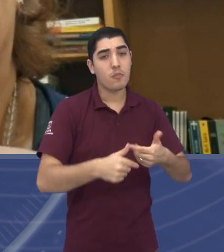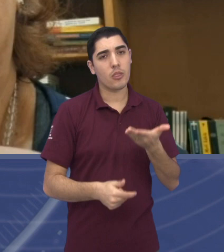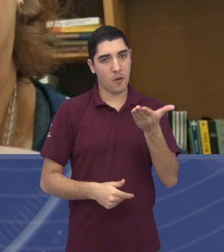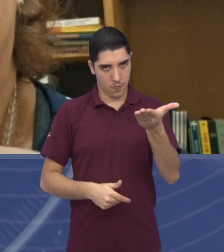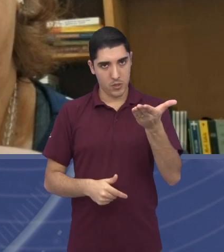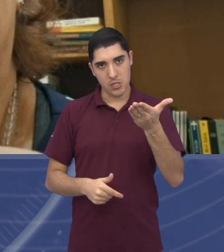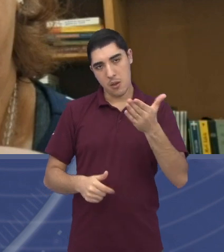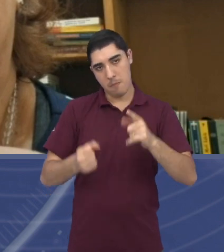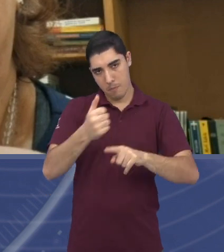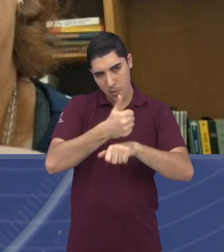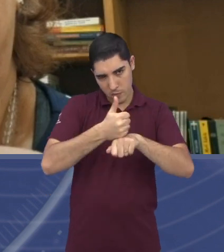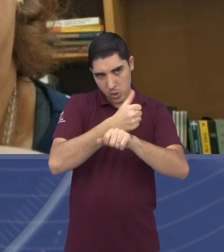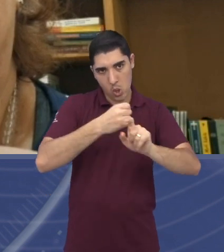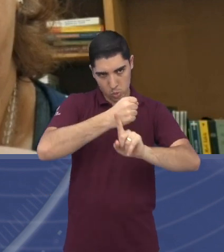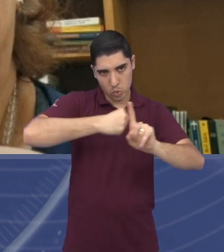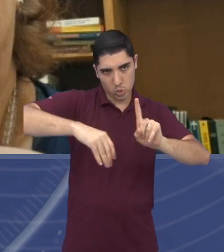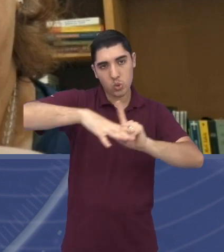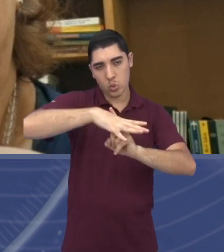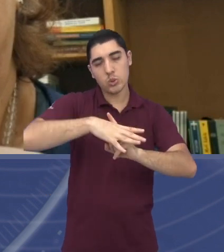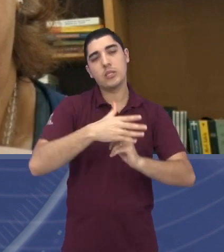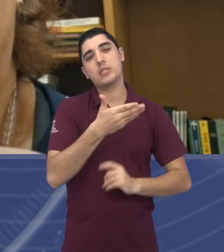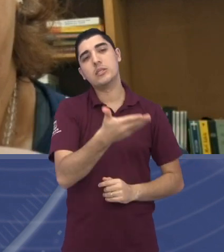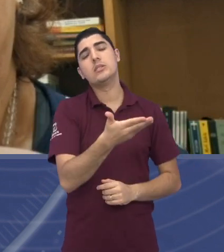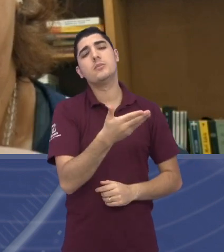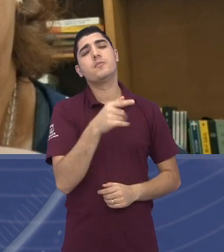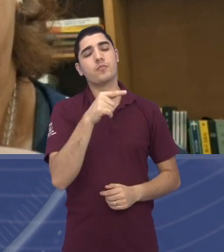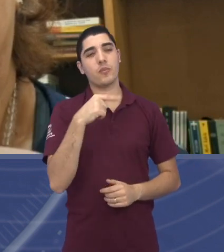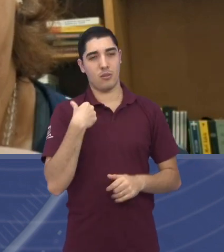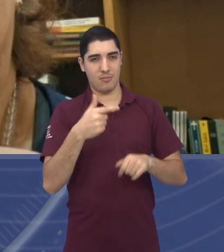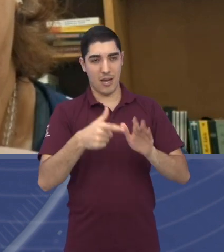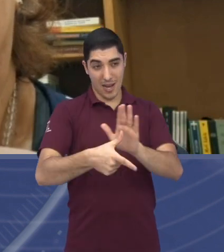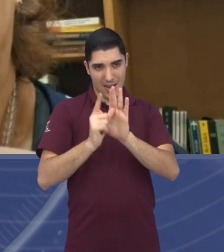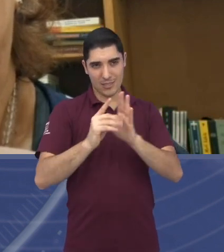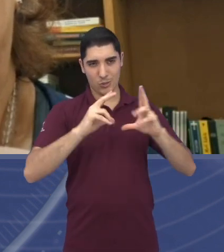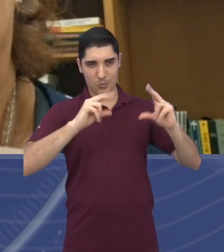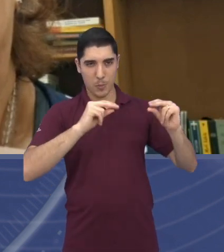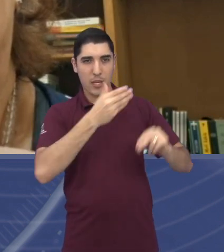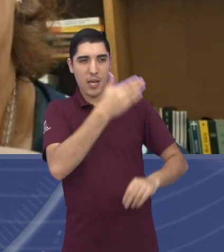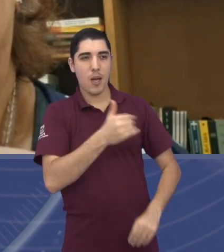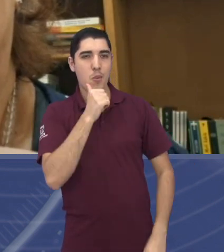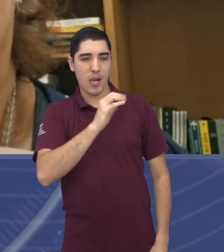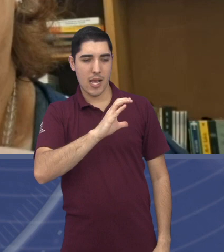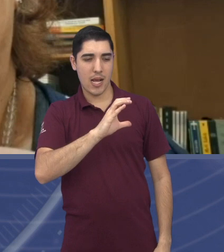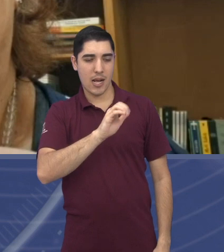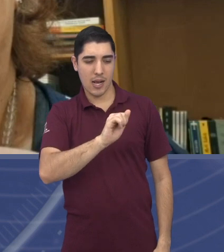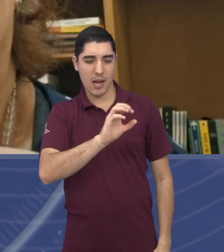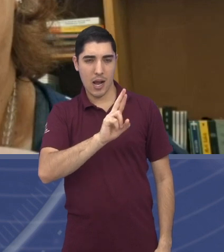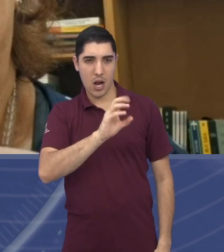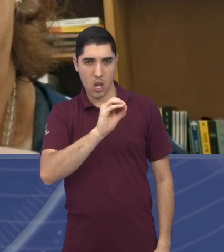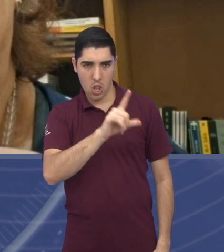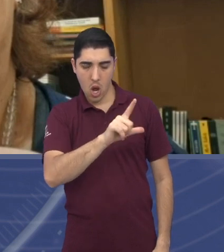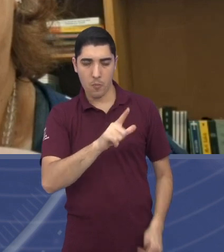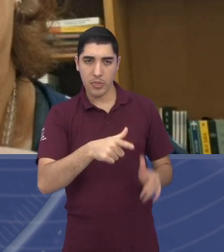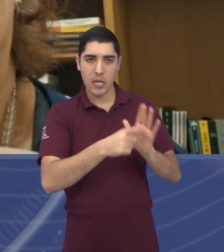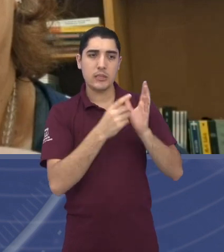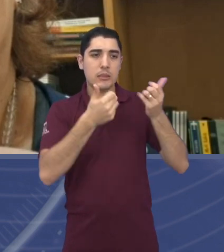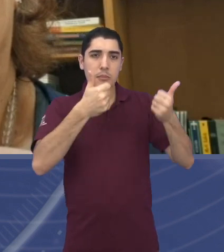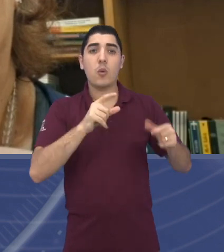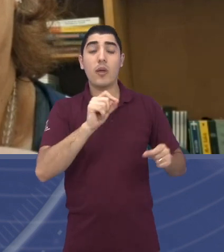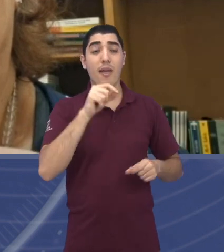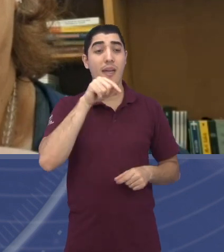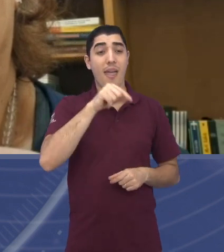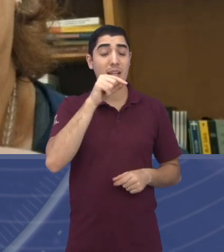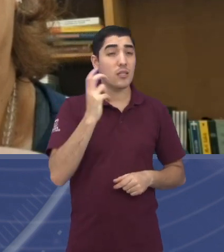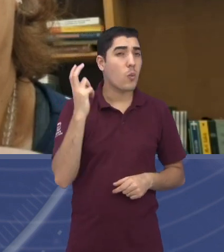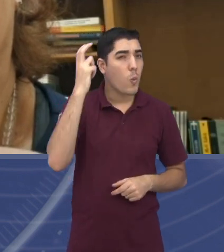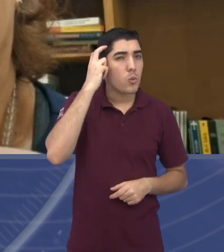como socióloga, né, a gente falou um pouquinho no primeiro bloco com a Carol, que era a gerontóloga que estava aqui com a gente, sobre essa questão cultural, né?